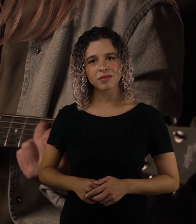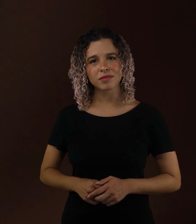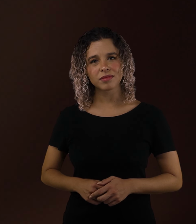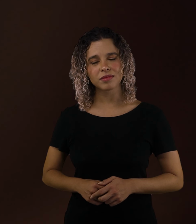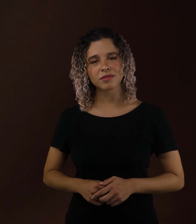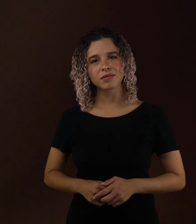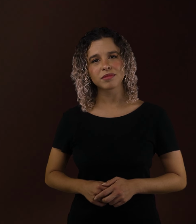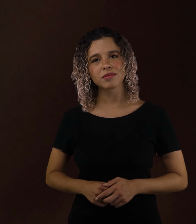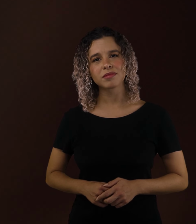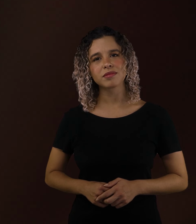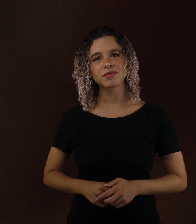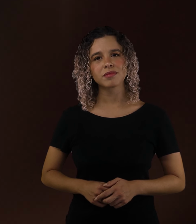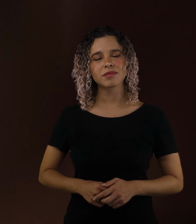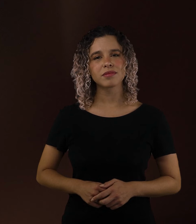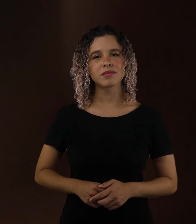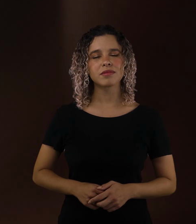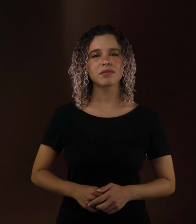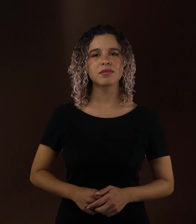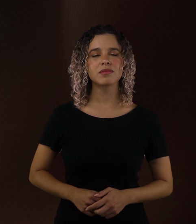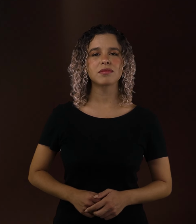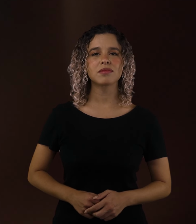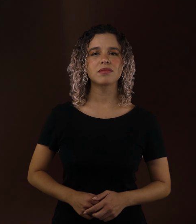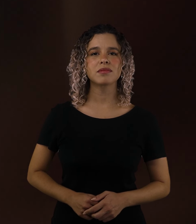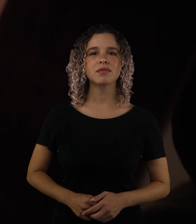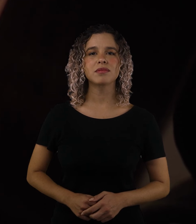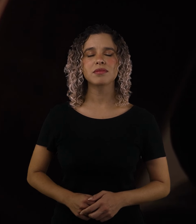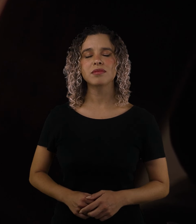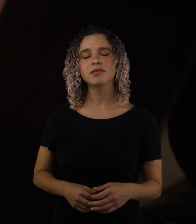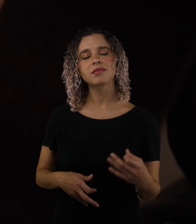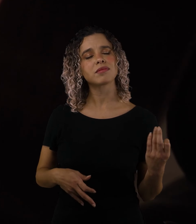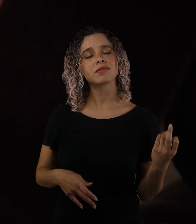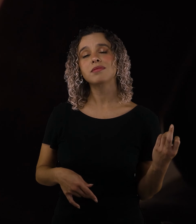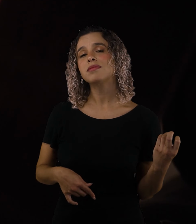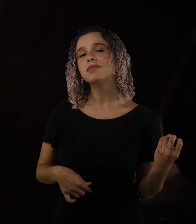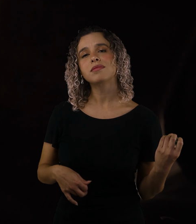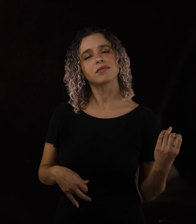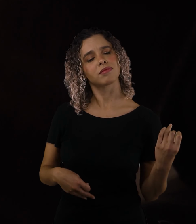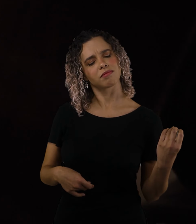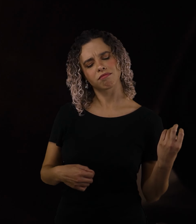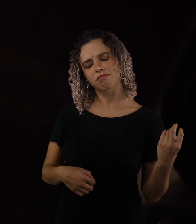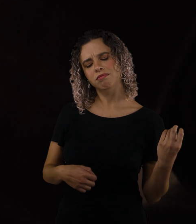Ele inclina a cabeça levemente, ainda sério. Fica pensativo.